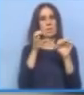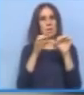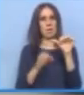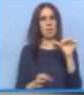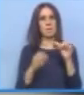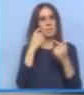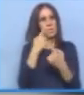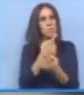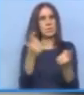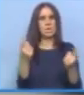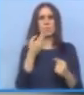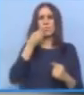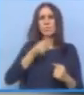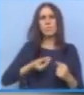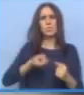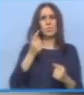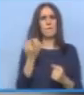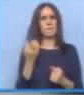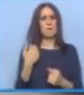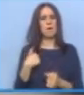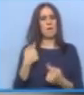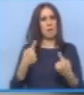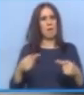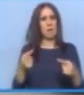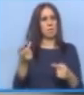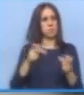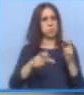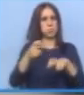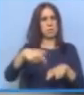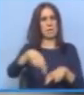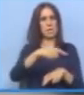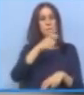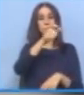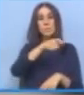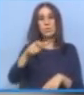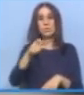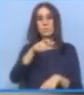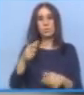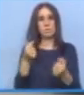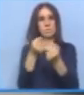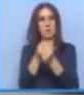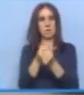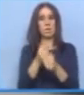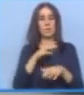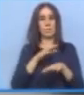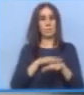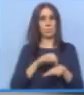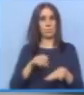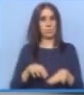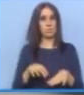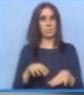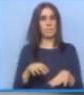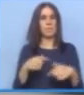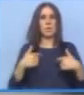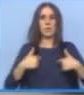para anunciar as injustiças que estão aqui a ser cometidas de pessoas contra pessoas. É por isso,